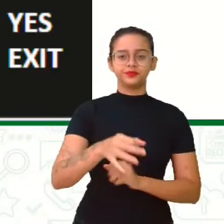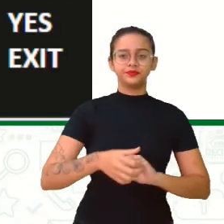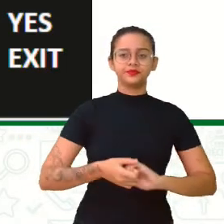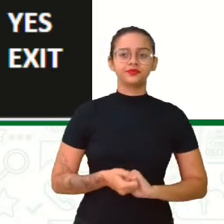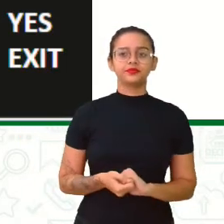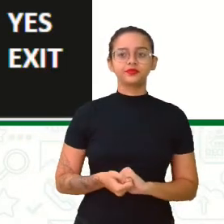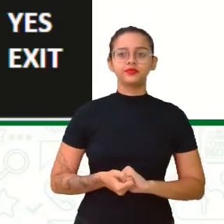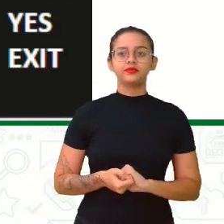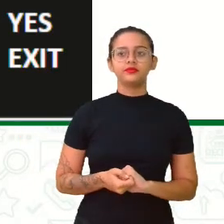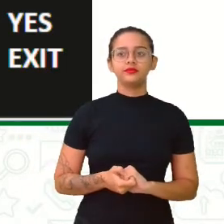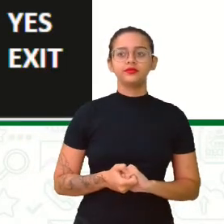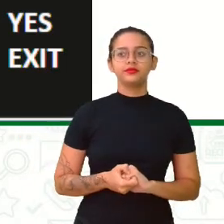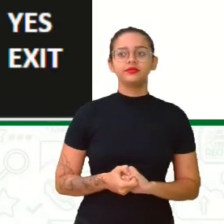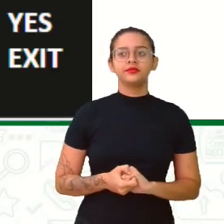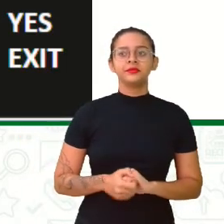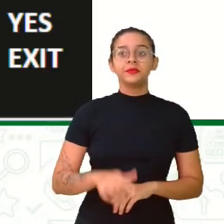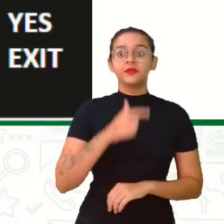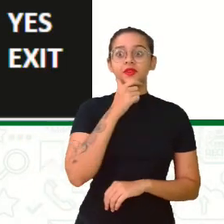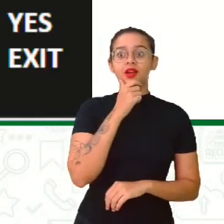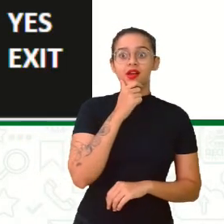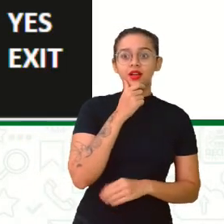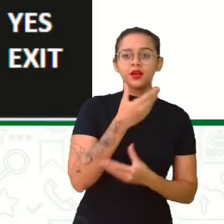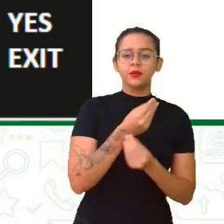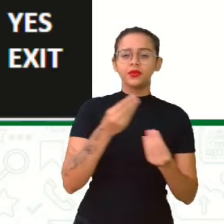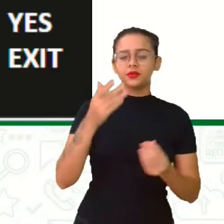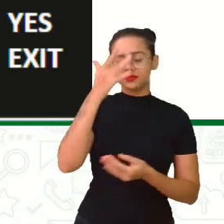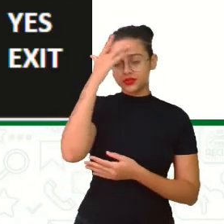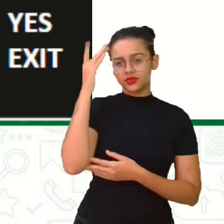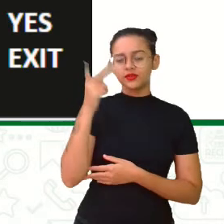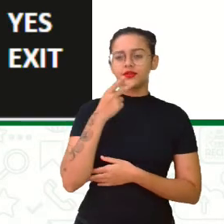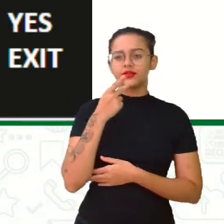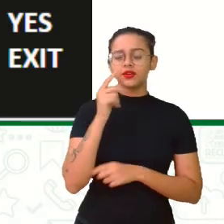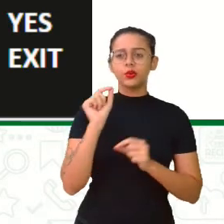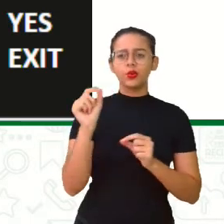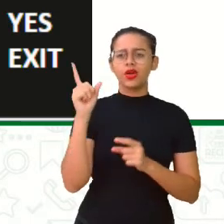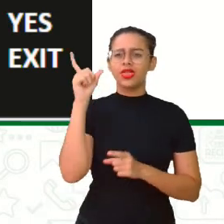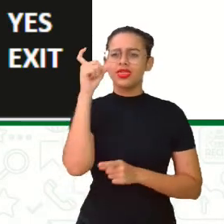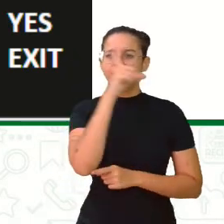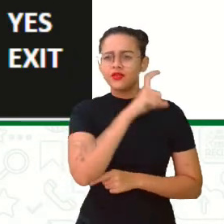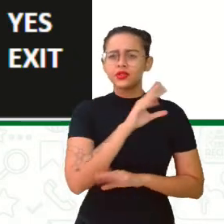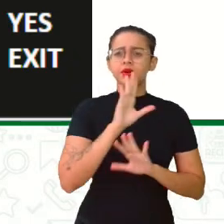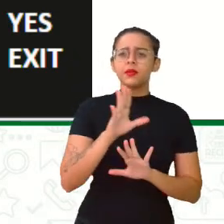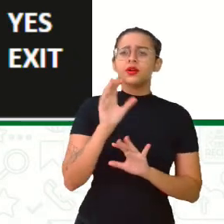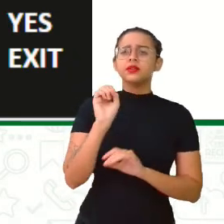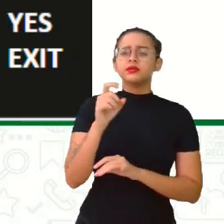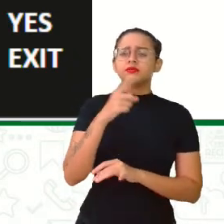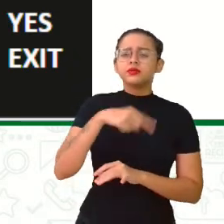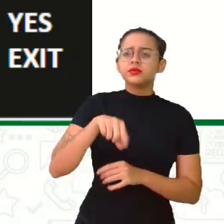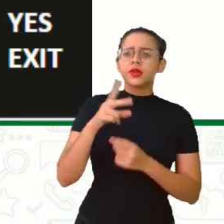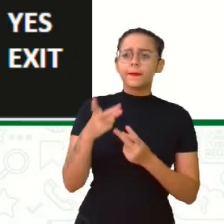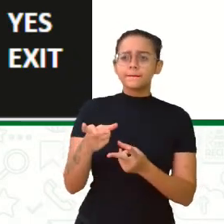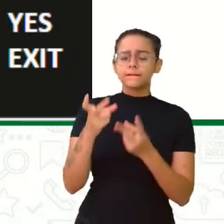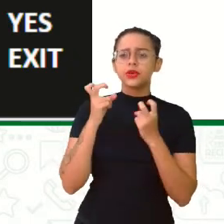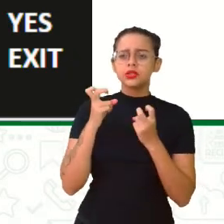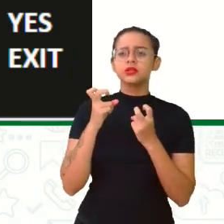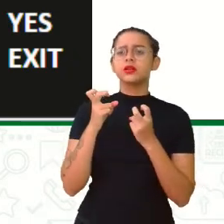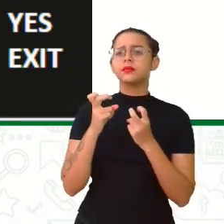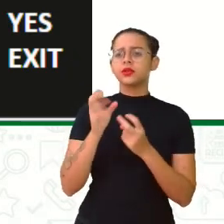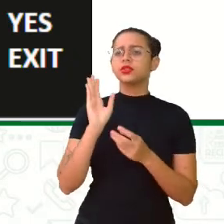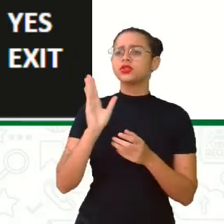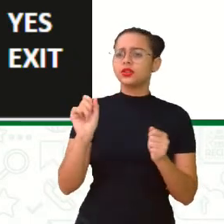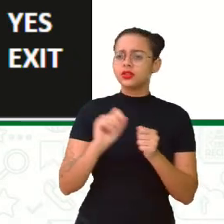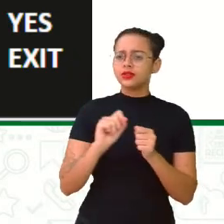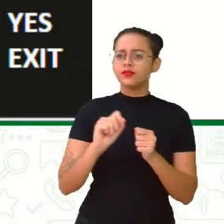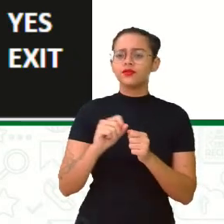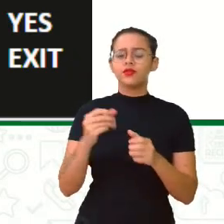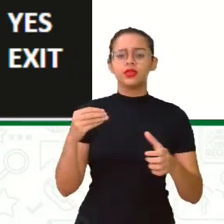E inglês, muita gente fala, né, difícil e tal, mas se vocês pararem para observar, já faz